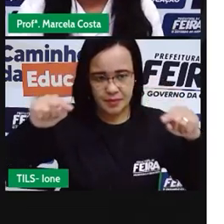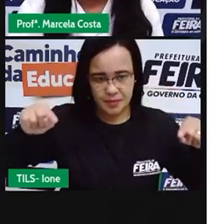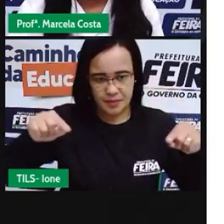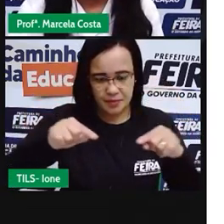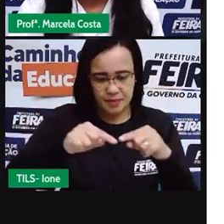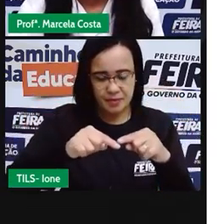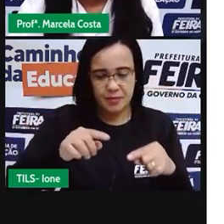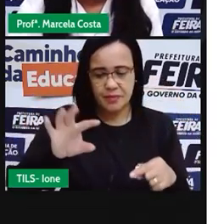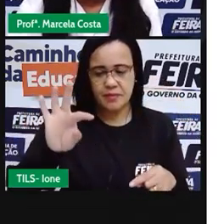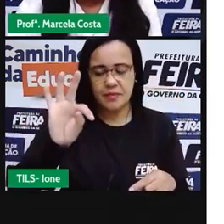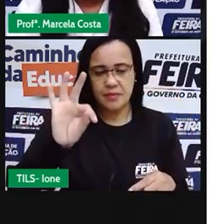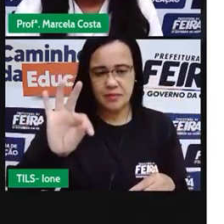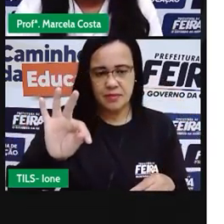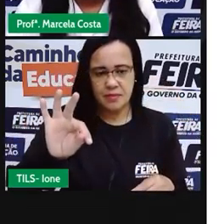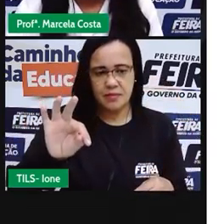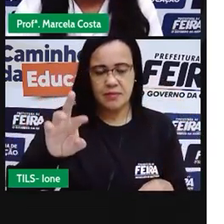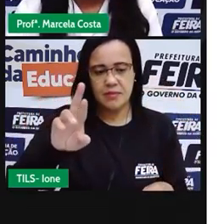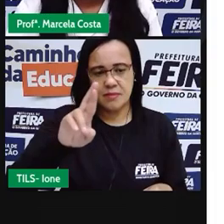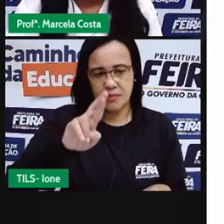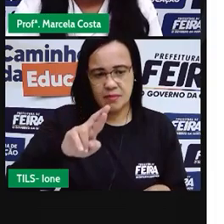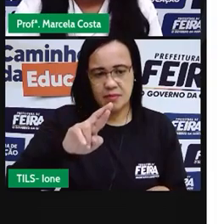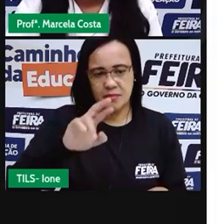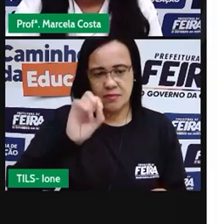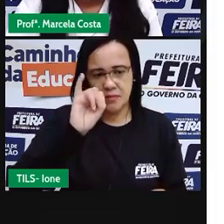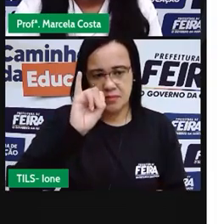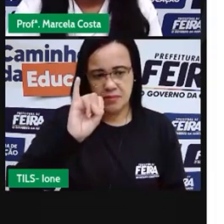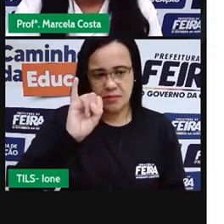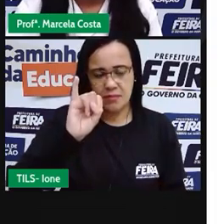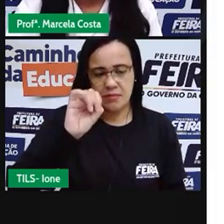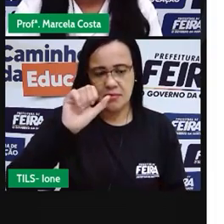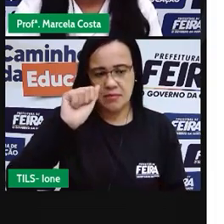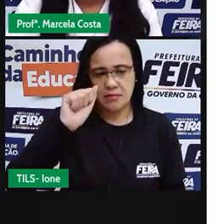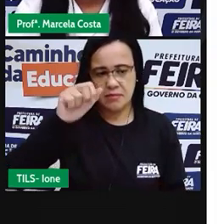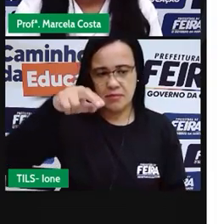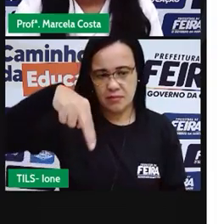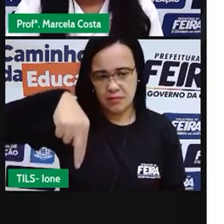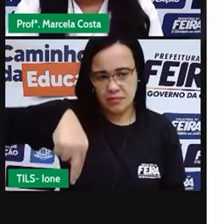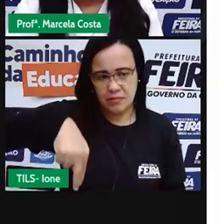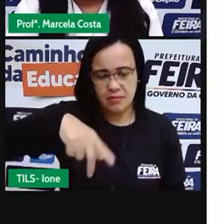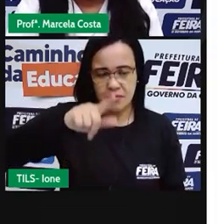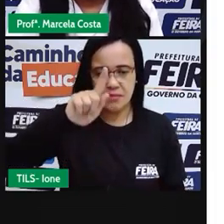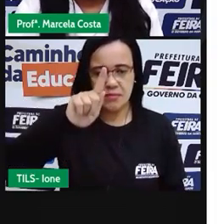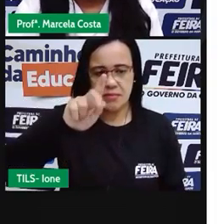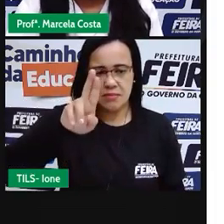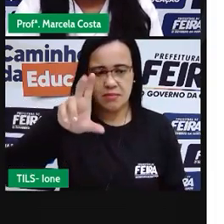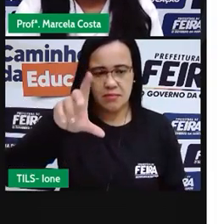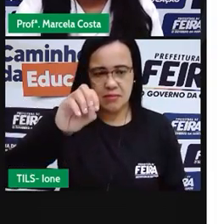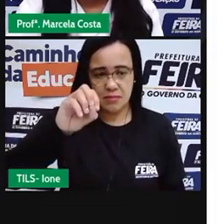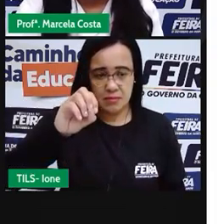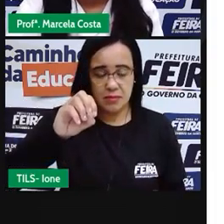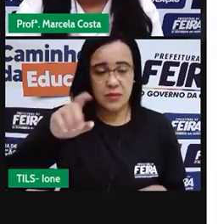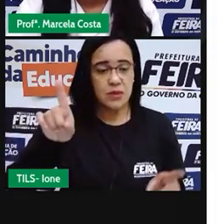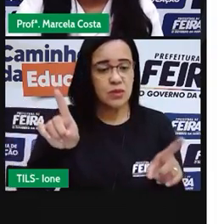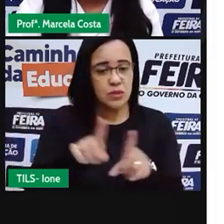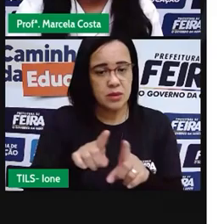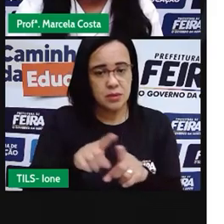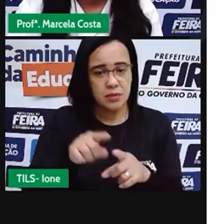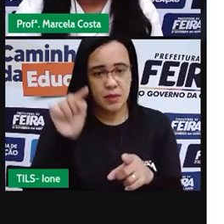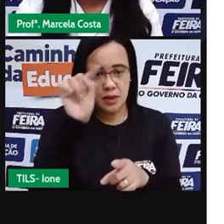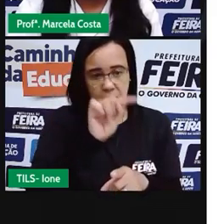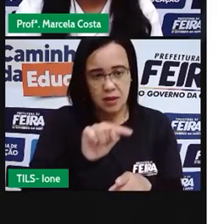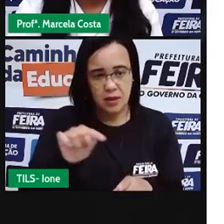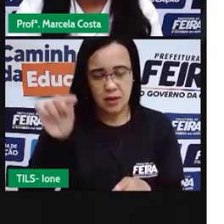aqui, nessa parte superior da igreja, a gente vê o formato de